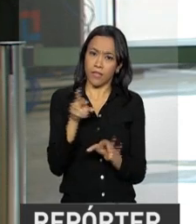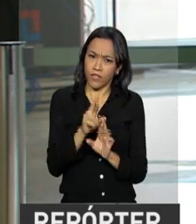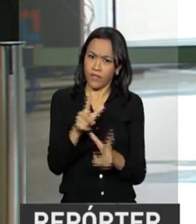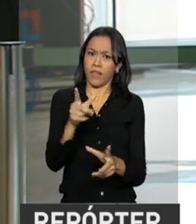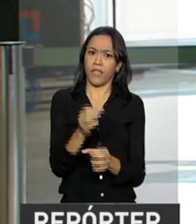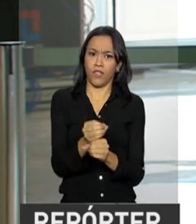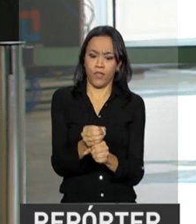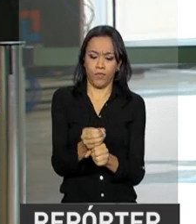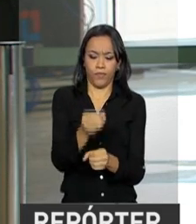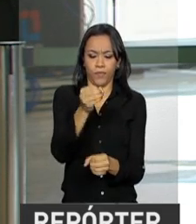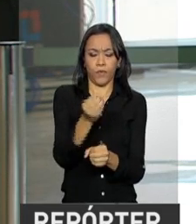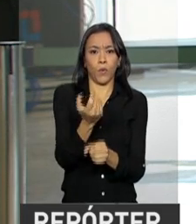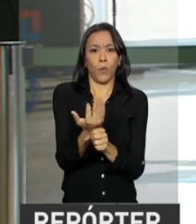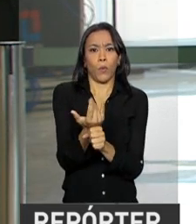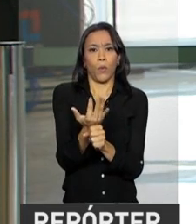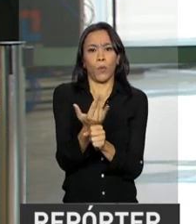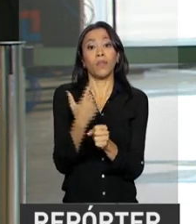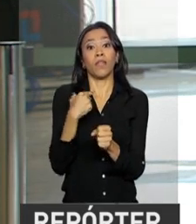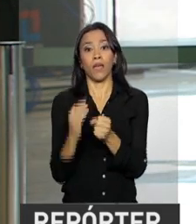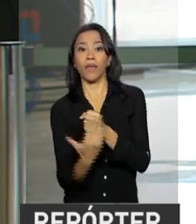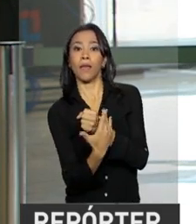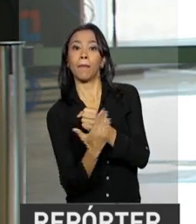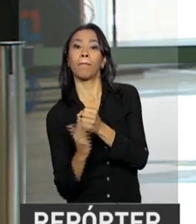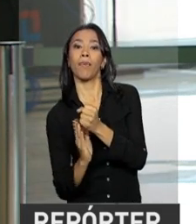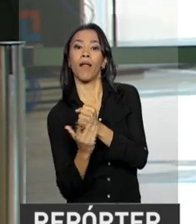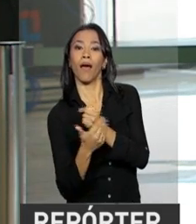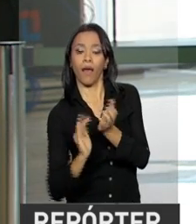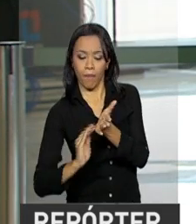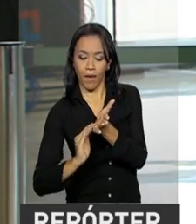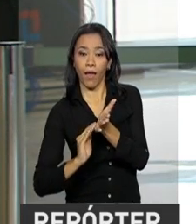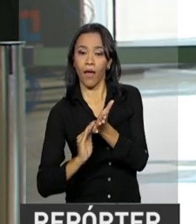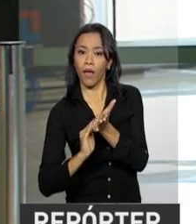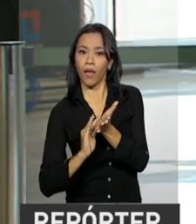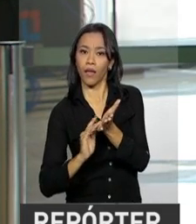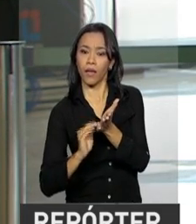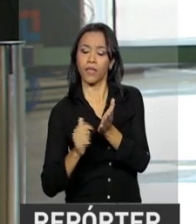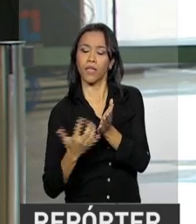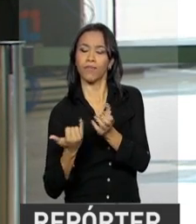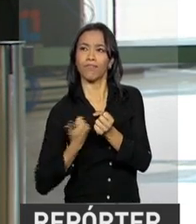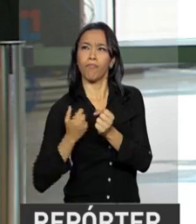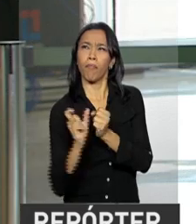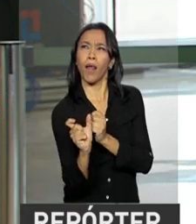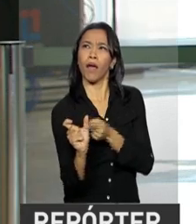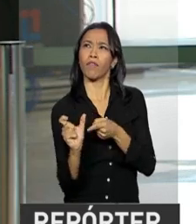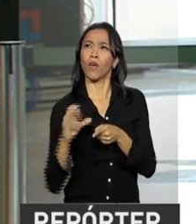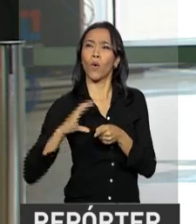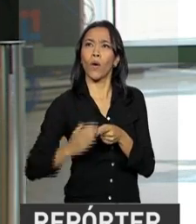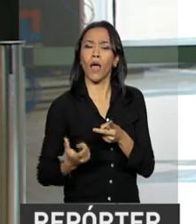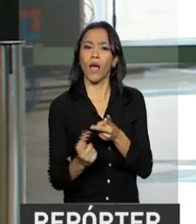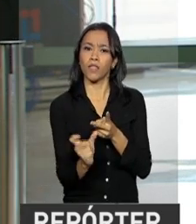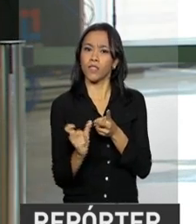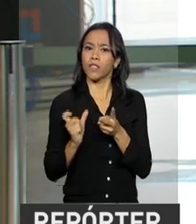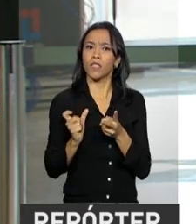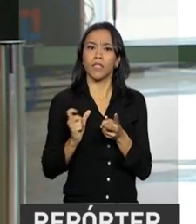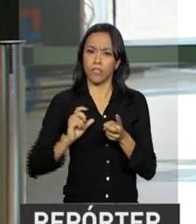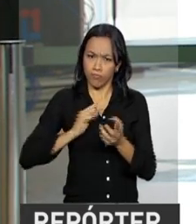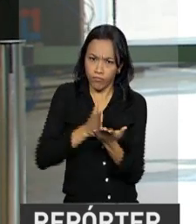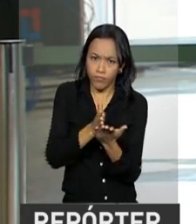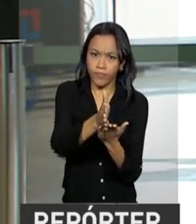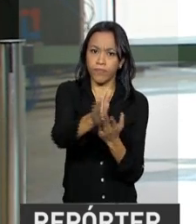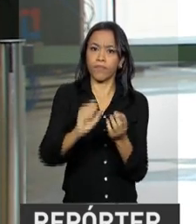locha paralímpica ela tem algumas inscrições em Braile com com palavras que inspiram os atletas como coragem determinação